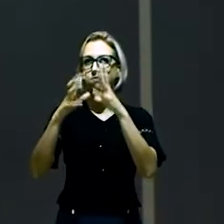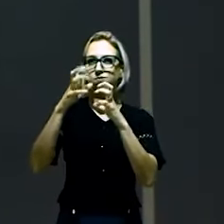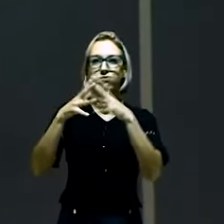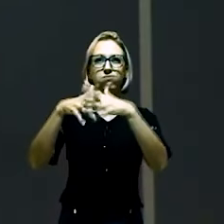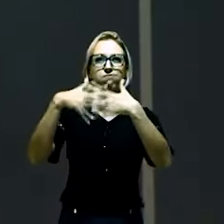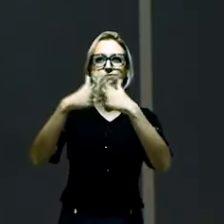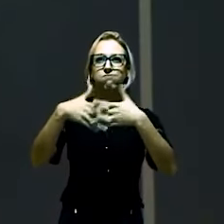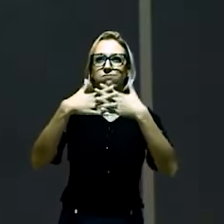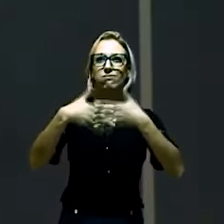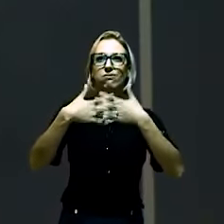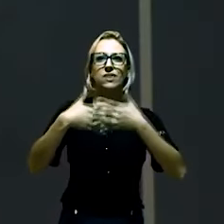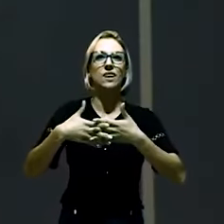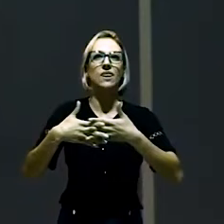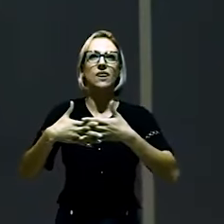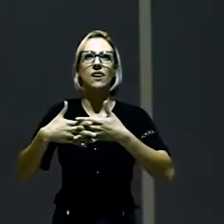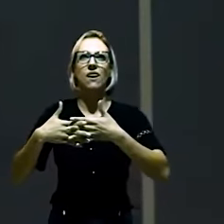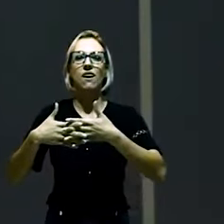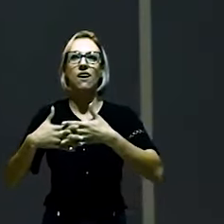tornando a prata